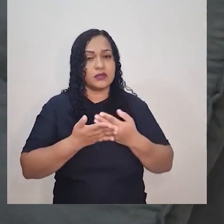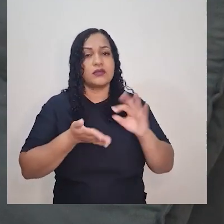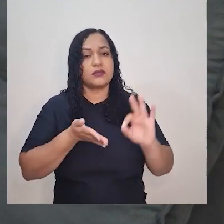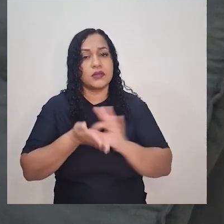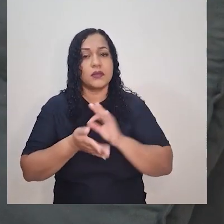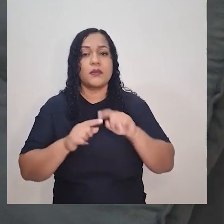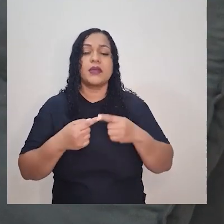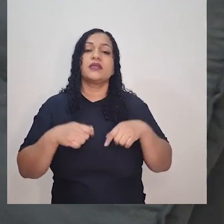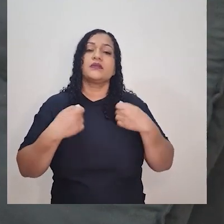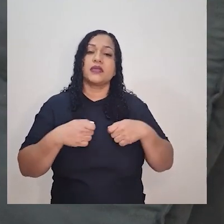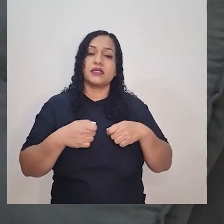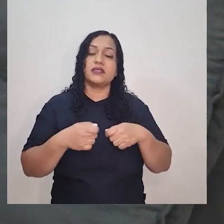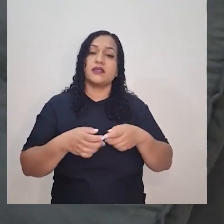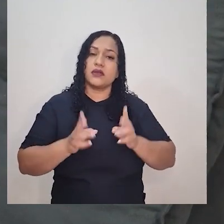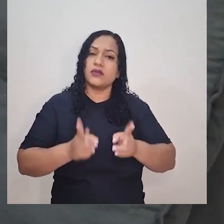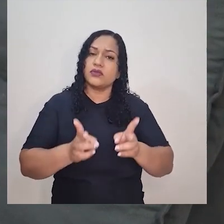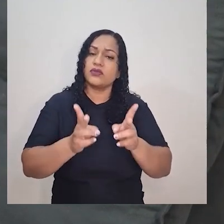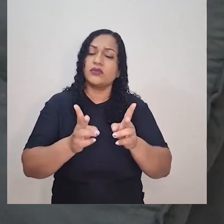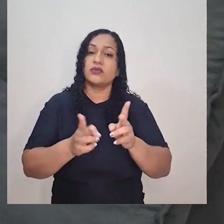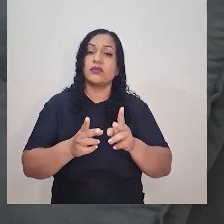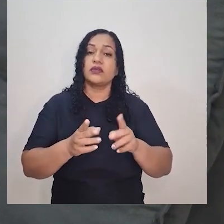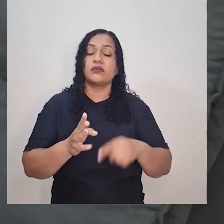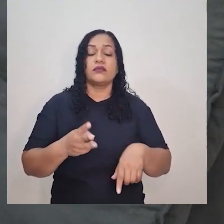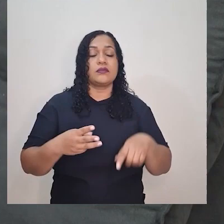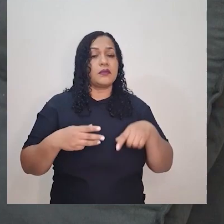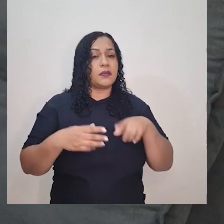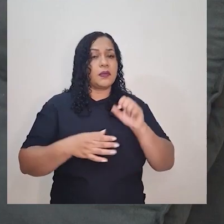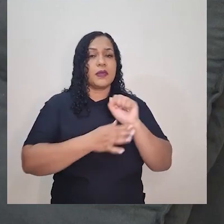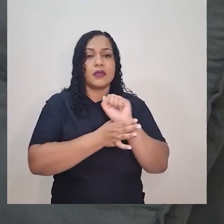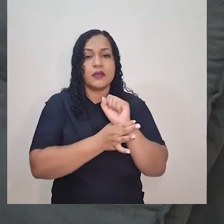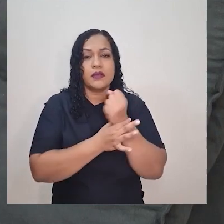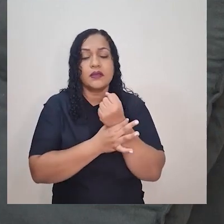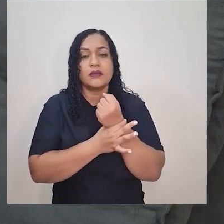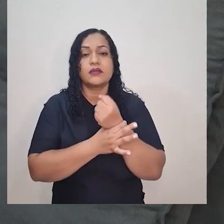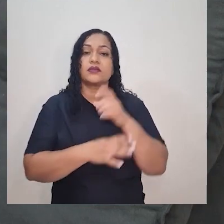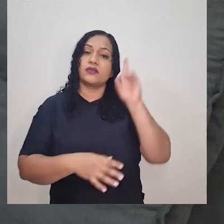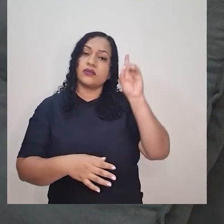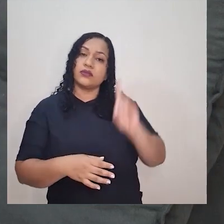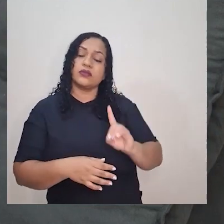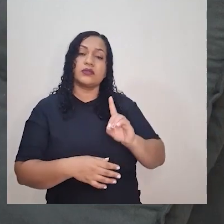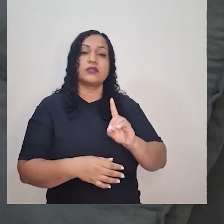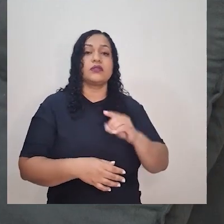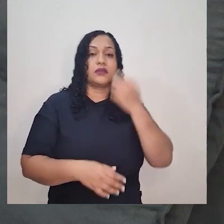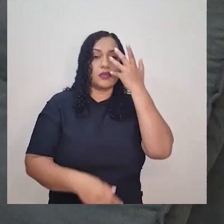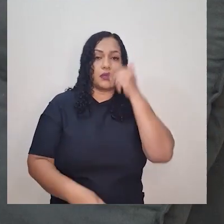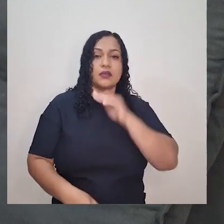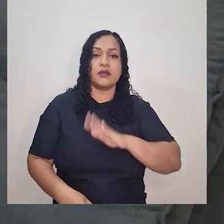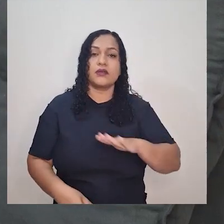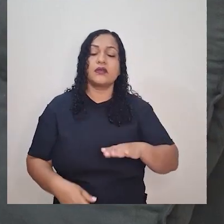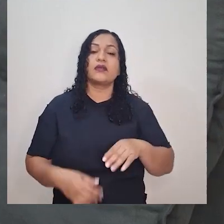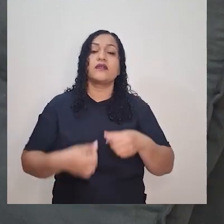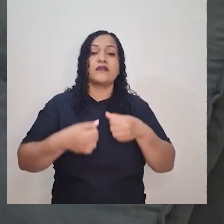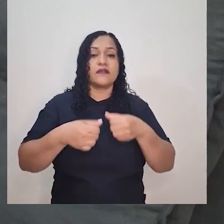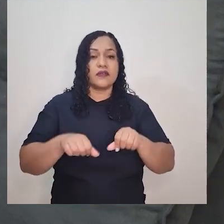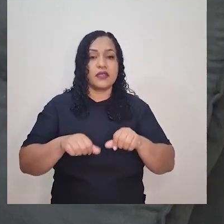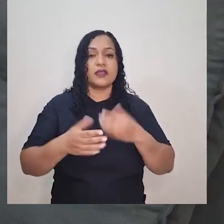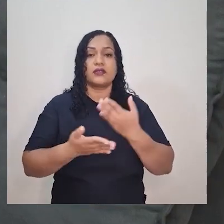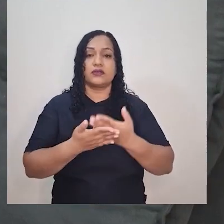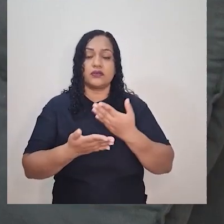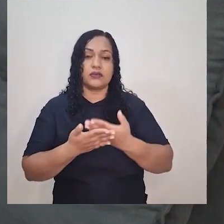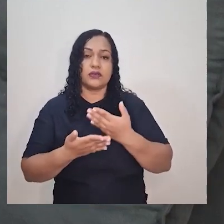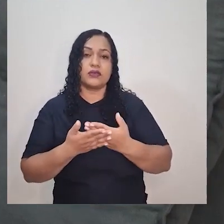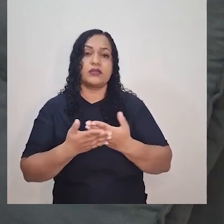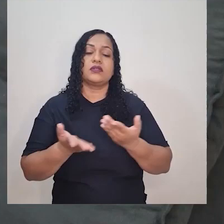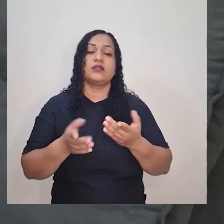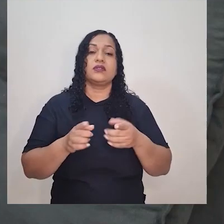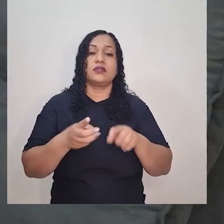escolar. Eu tenho o que eu busco, que é garantir o direito dessa criança permanecer na escola. E o operacional seria como eu vou